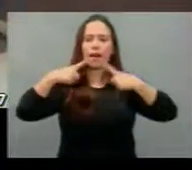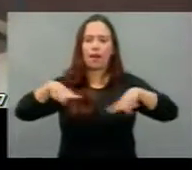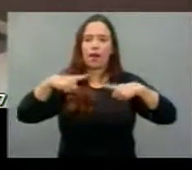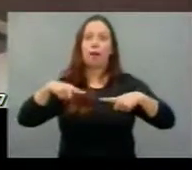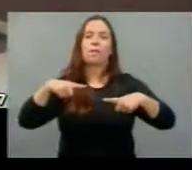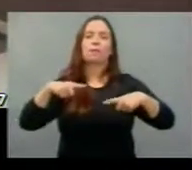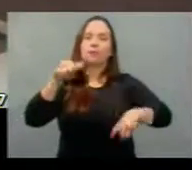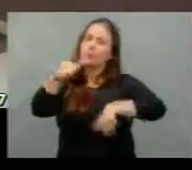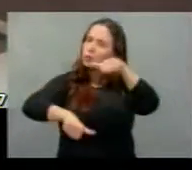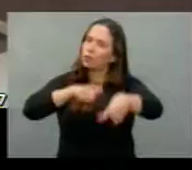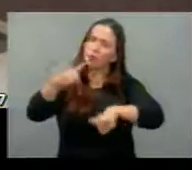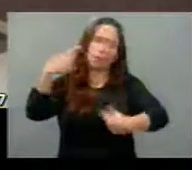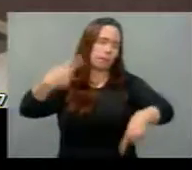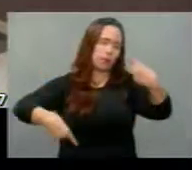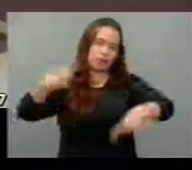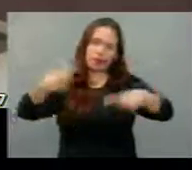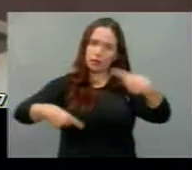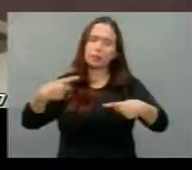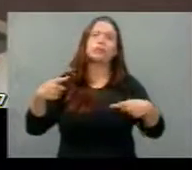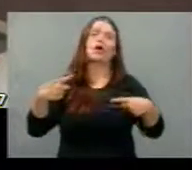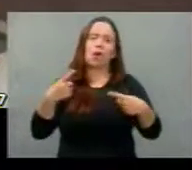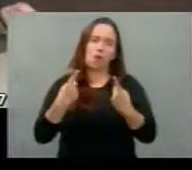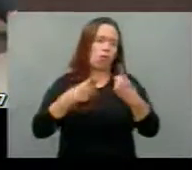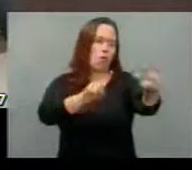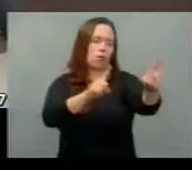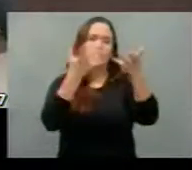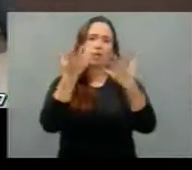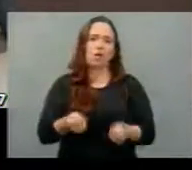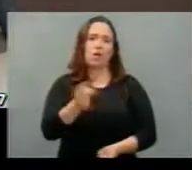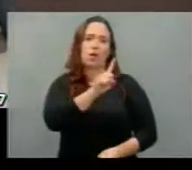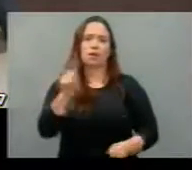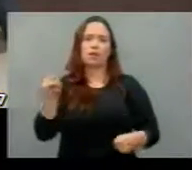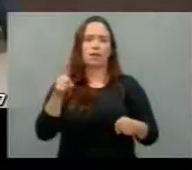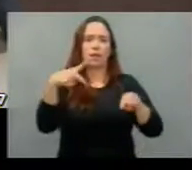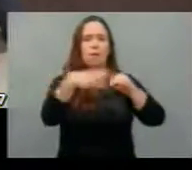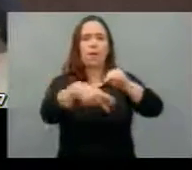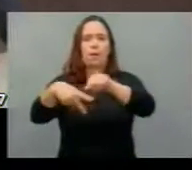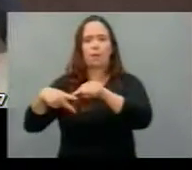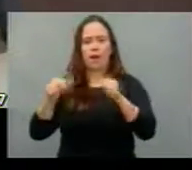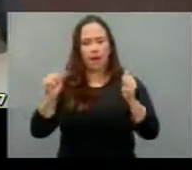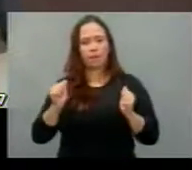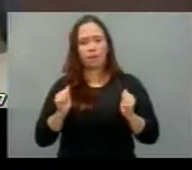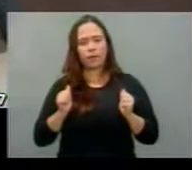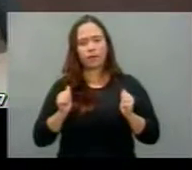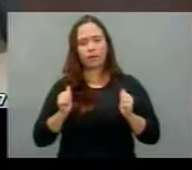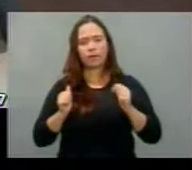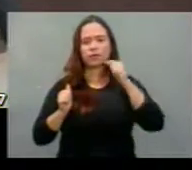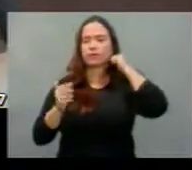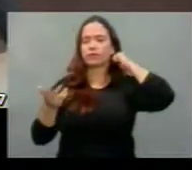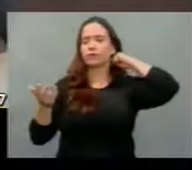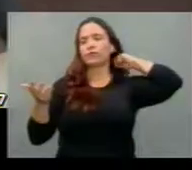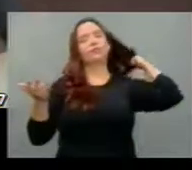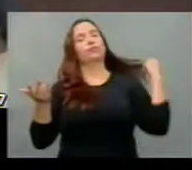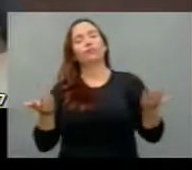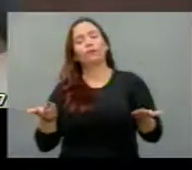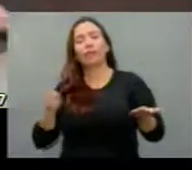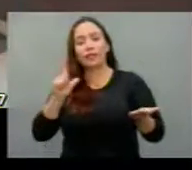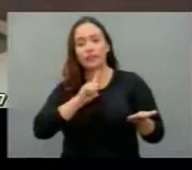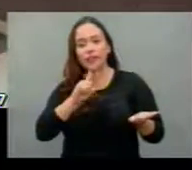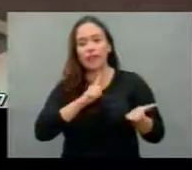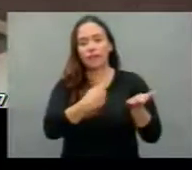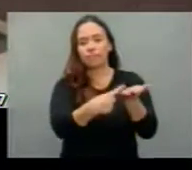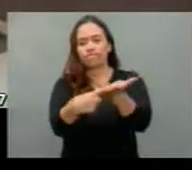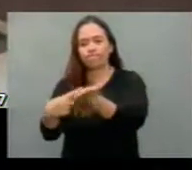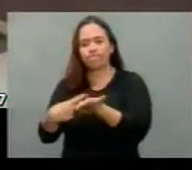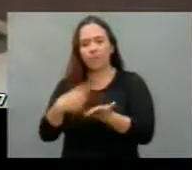política, contra a reforma da Previdência. O que eu queria dizer é, sobretudo, isso. O Estado vive uma corporocracia.